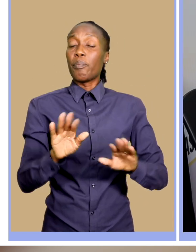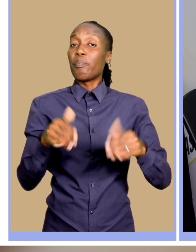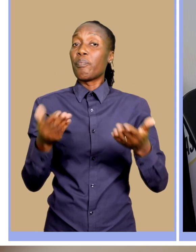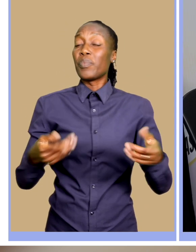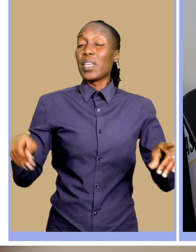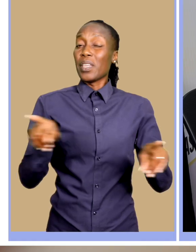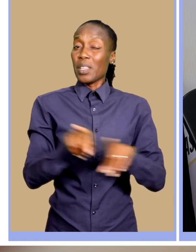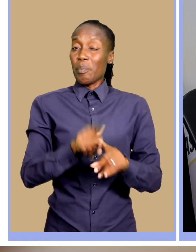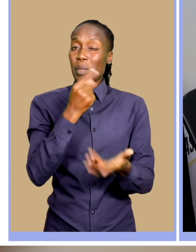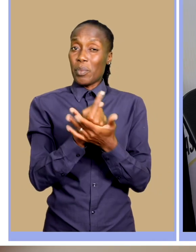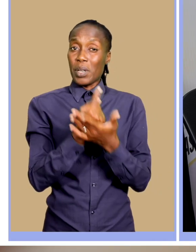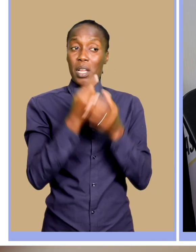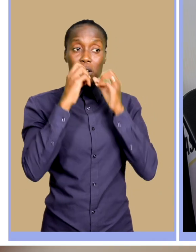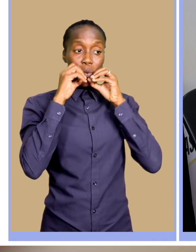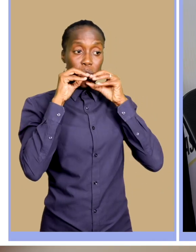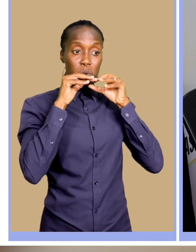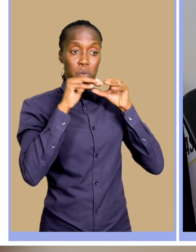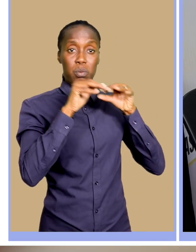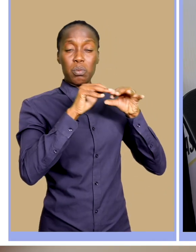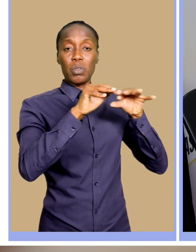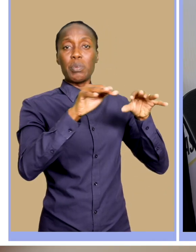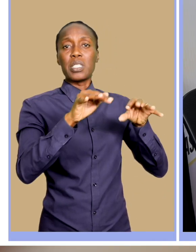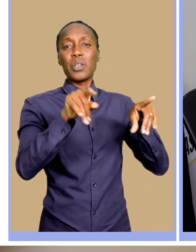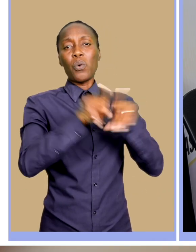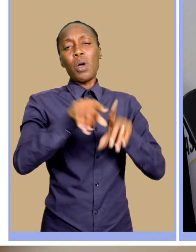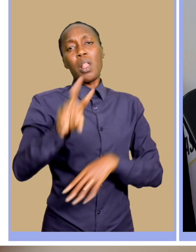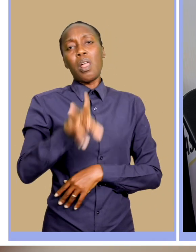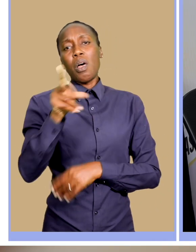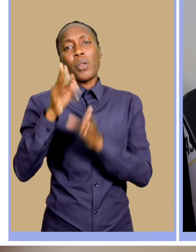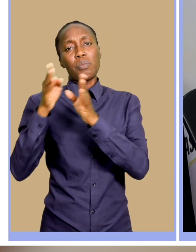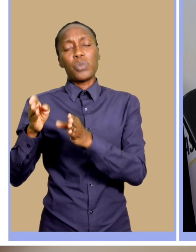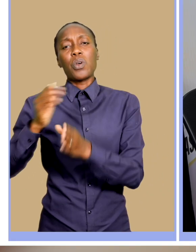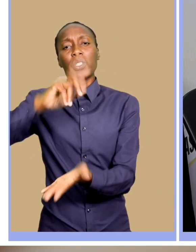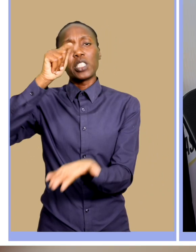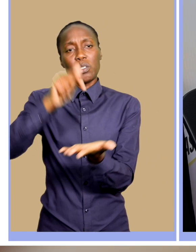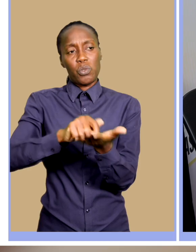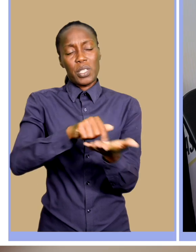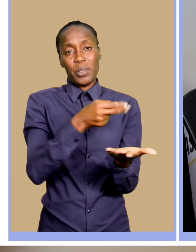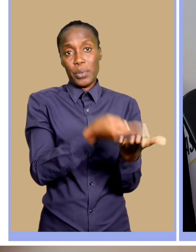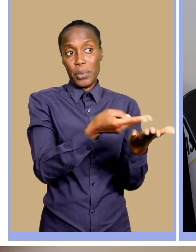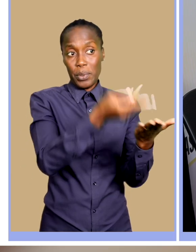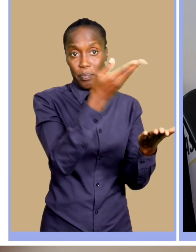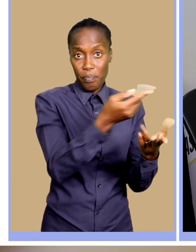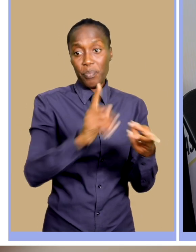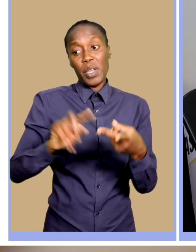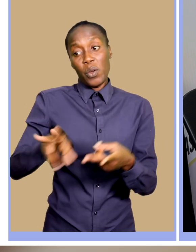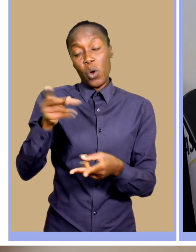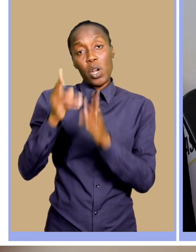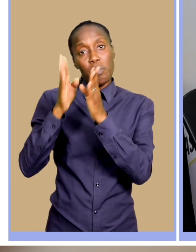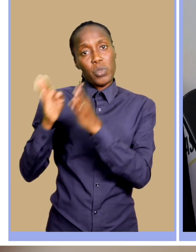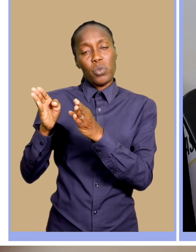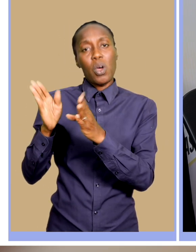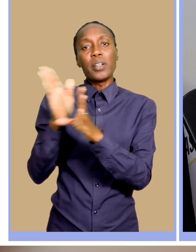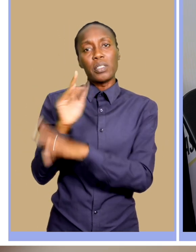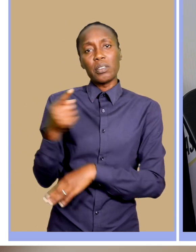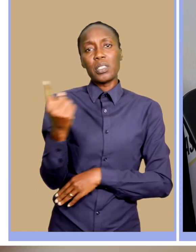as outras pessoas que estão no centro de reassentamento também recebem, que é para poderem ter a dignidade que